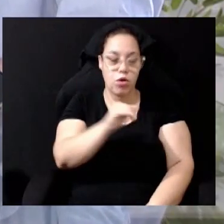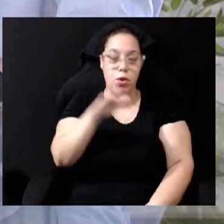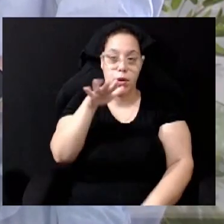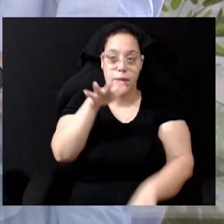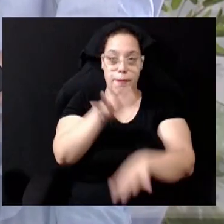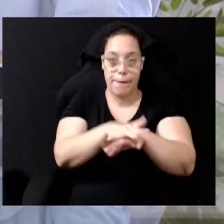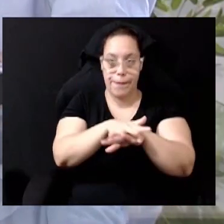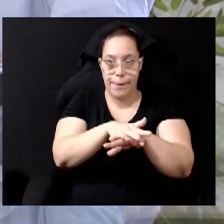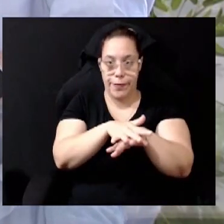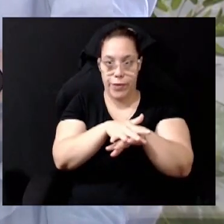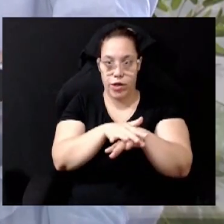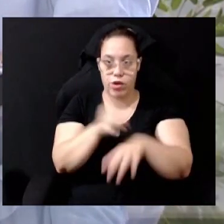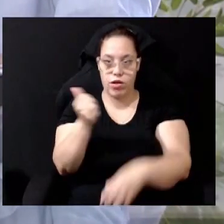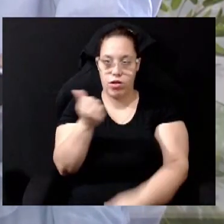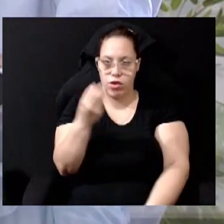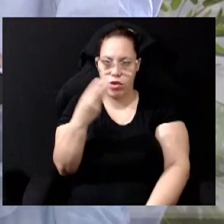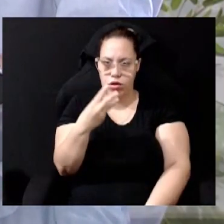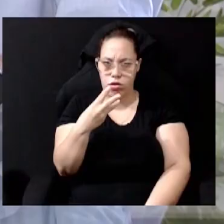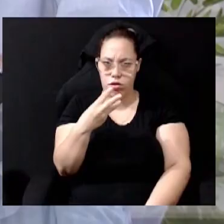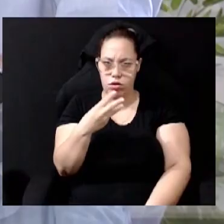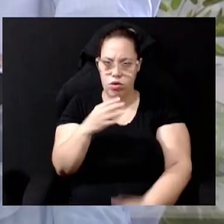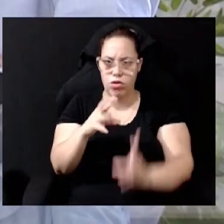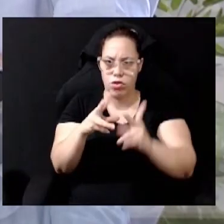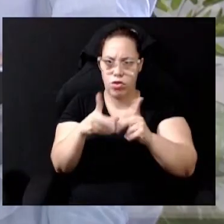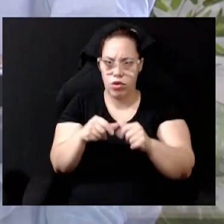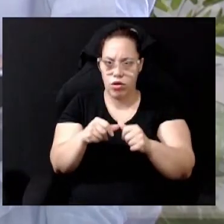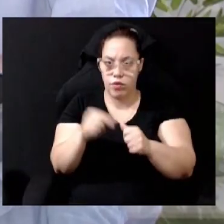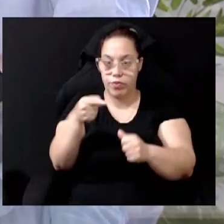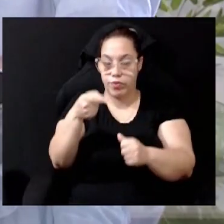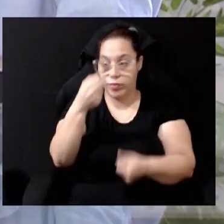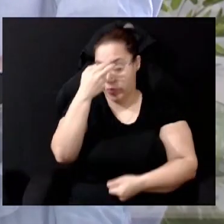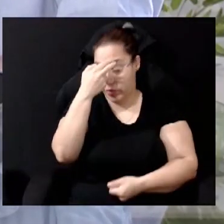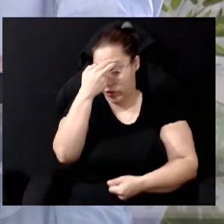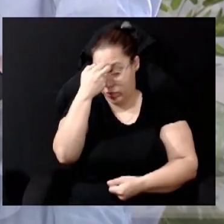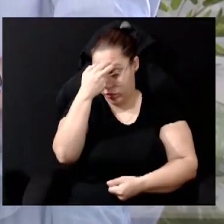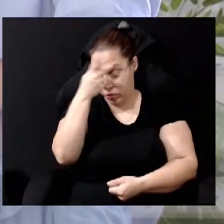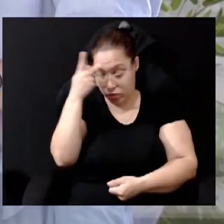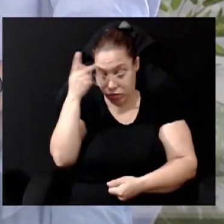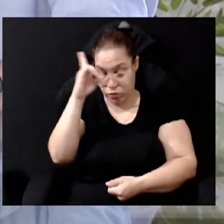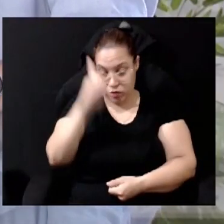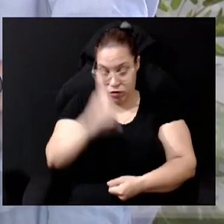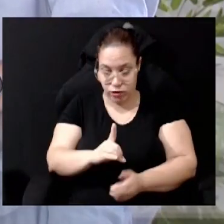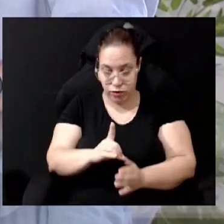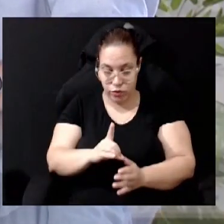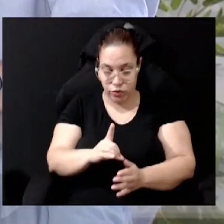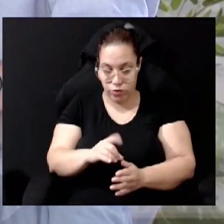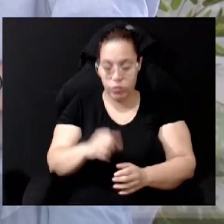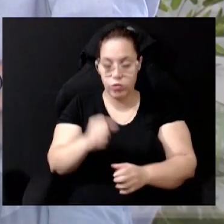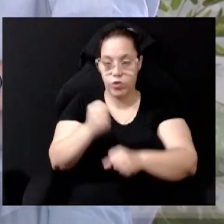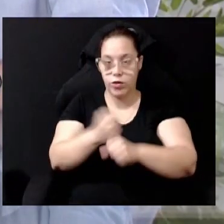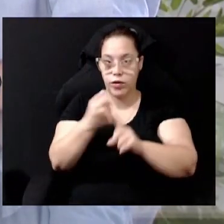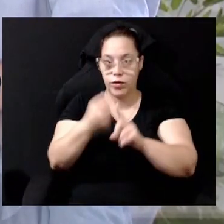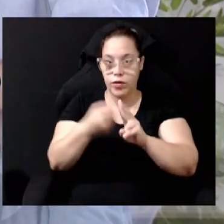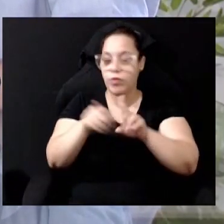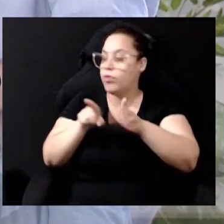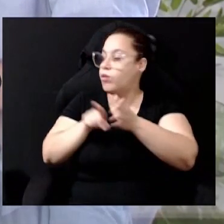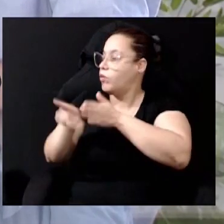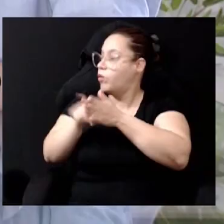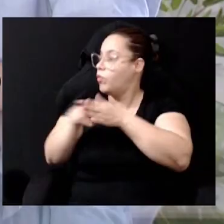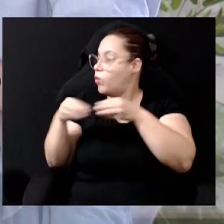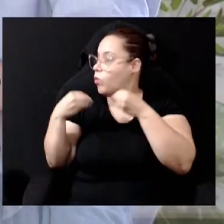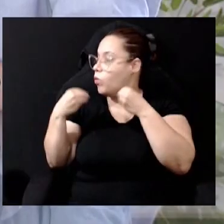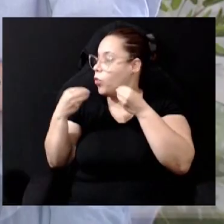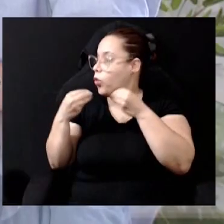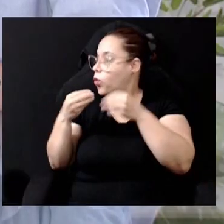o 13º incide sobre tudo aquilo que as pessoas têm o direito a receber mensalmente. Isso que eu ia perguntar, como que se calcula o valor a